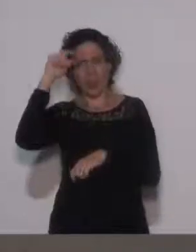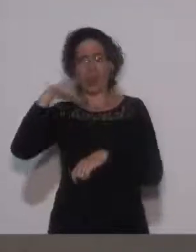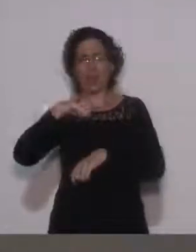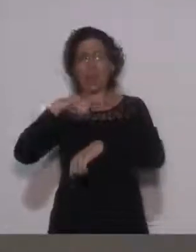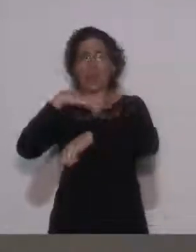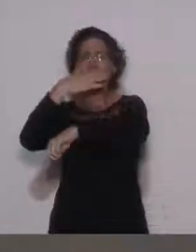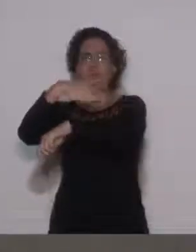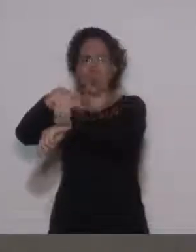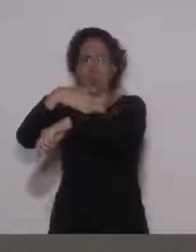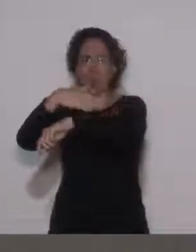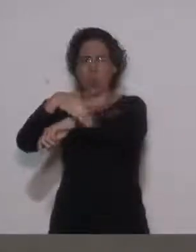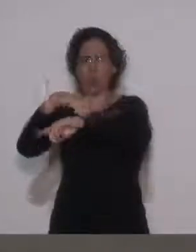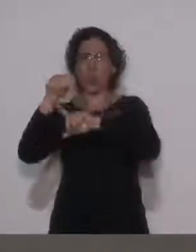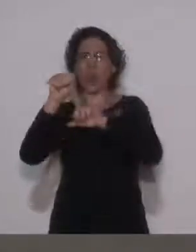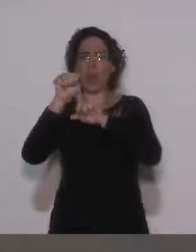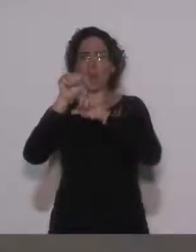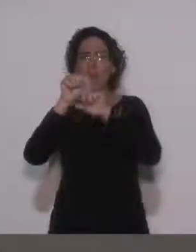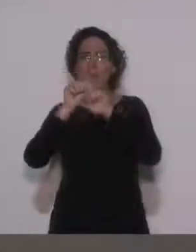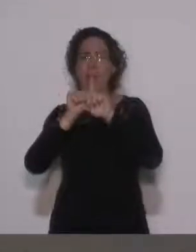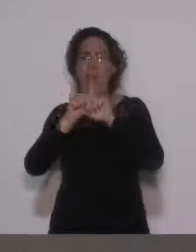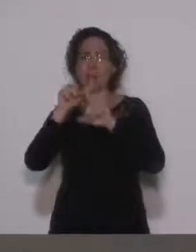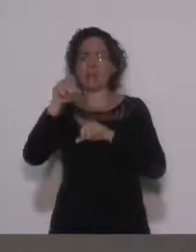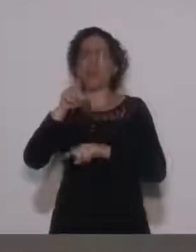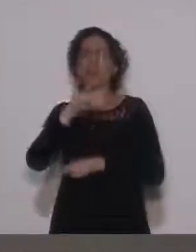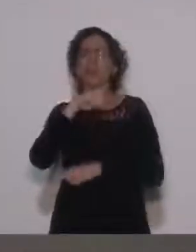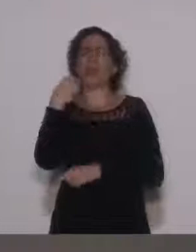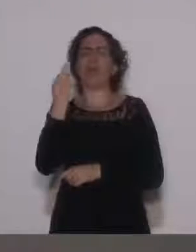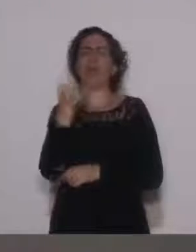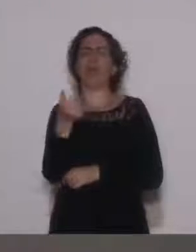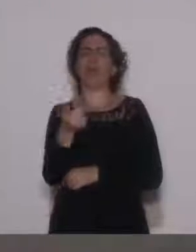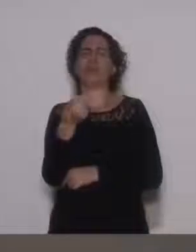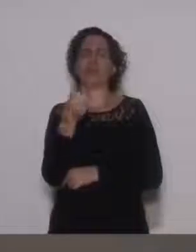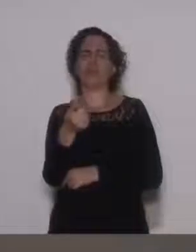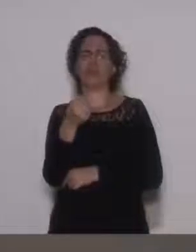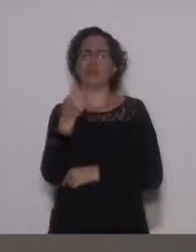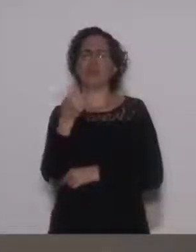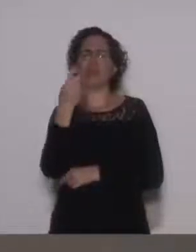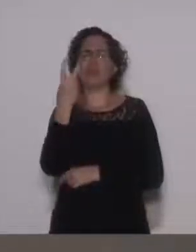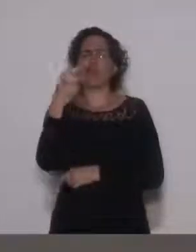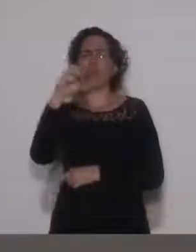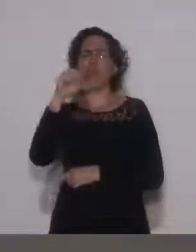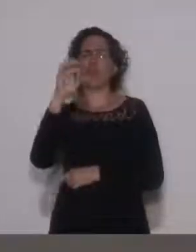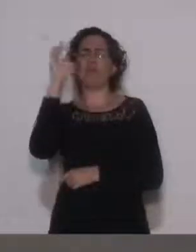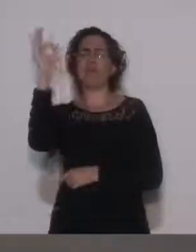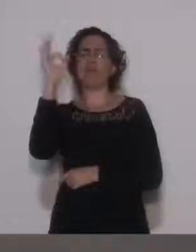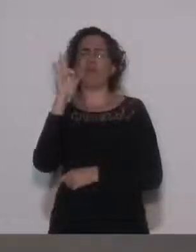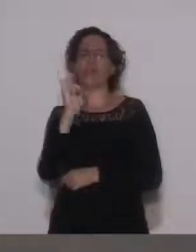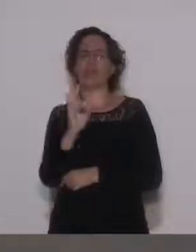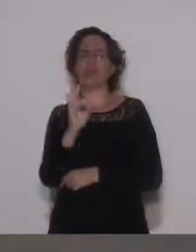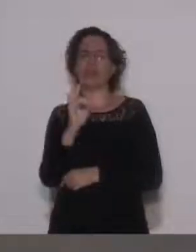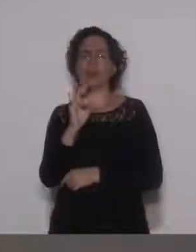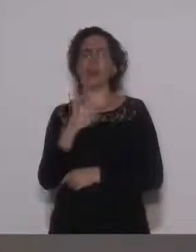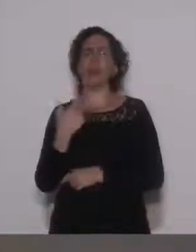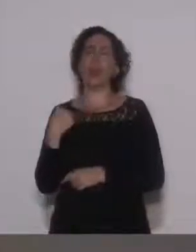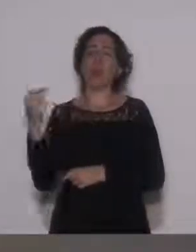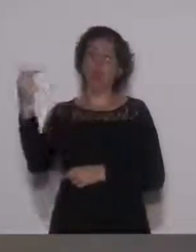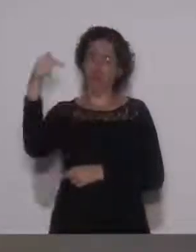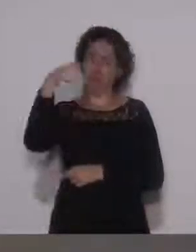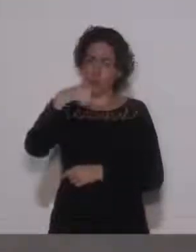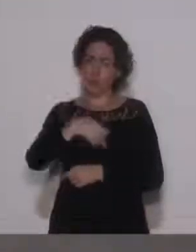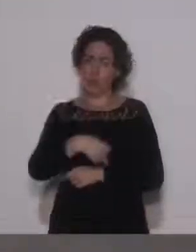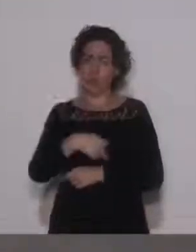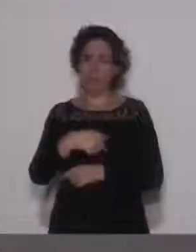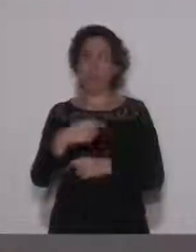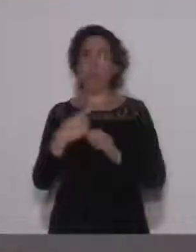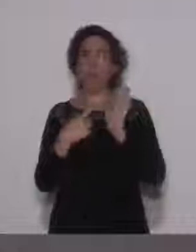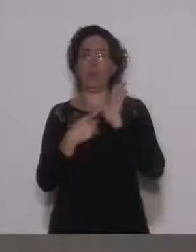rua nos meses mais quentes do ano, é o que morre primeiro. Cerca de 59%. Então, eu venho aqui trazer